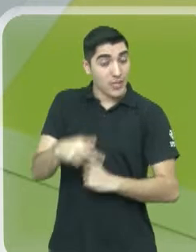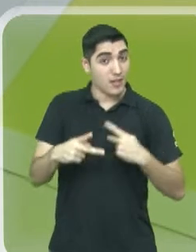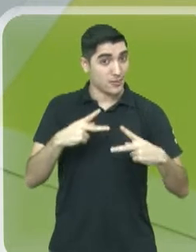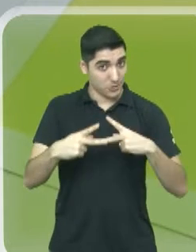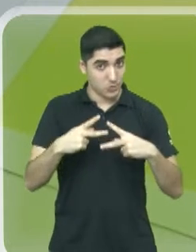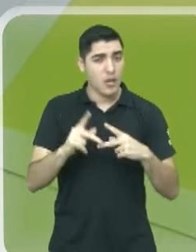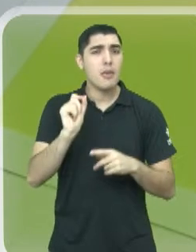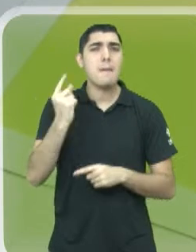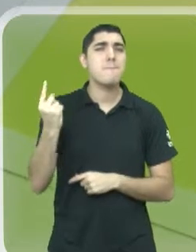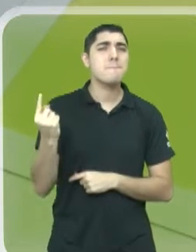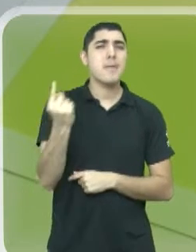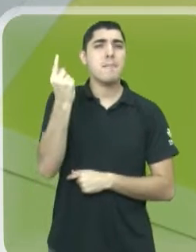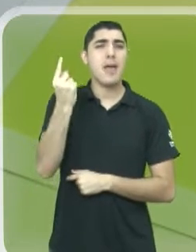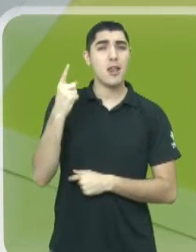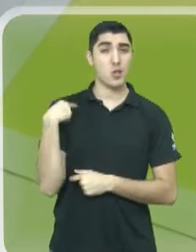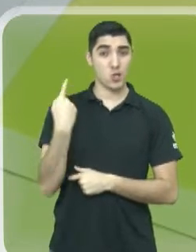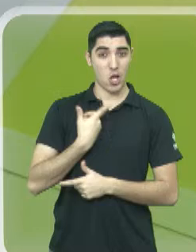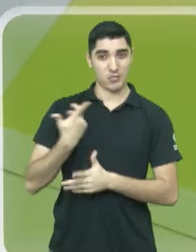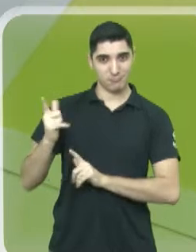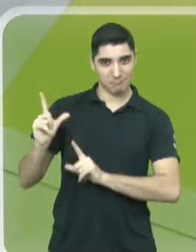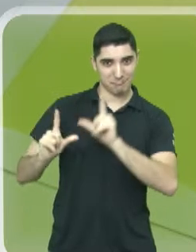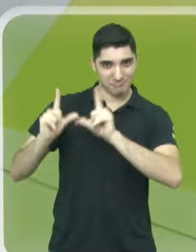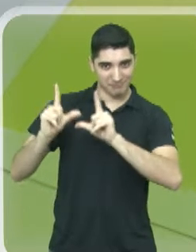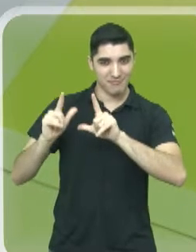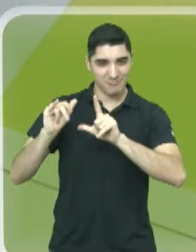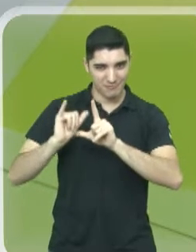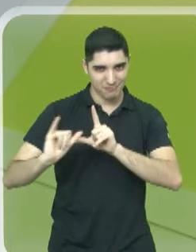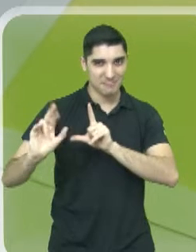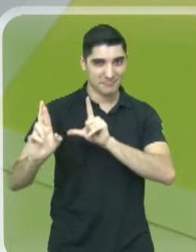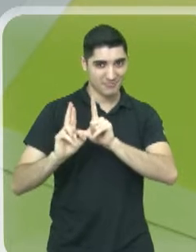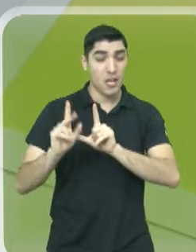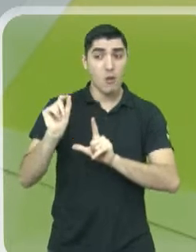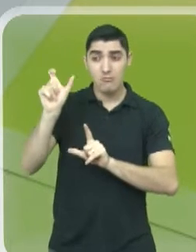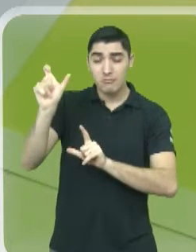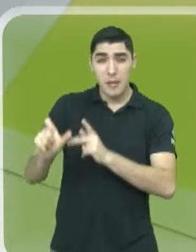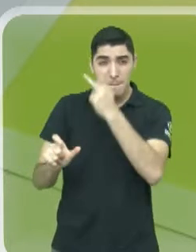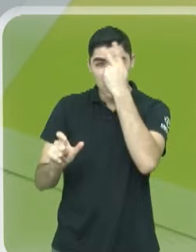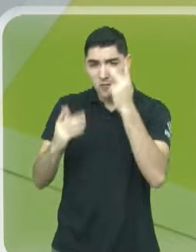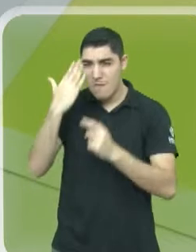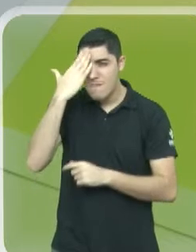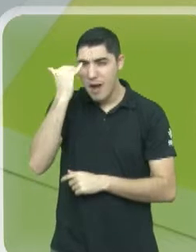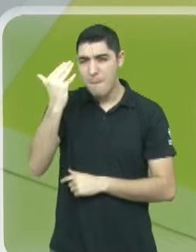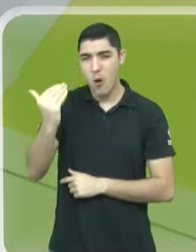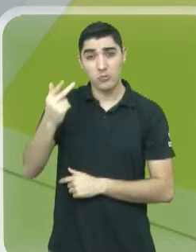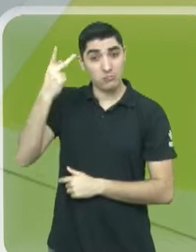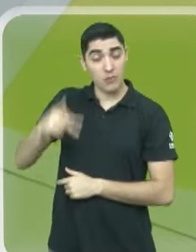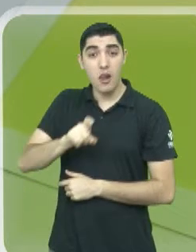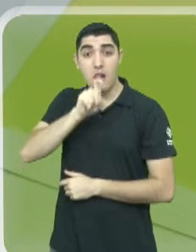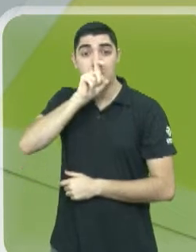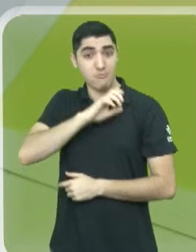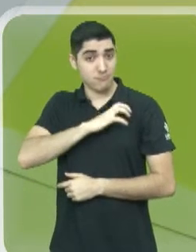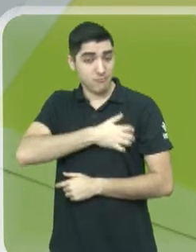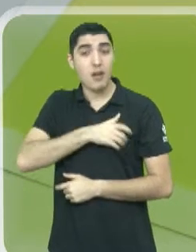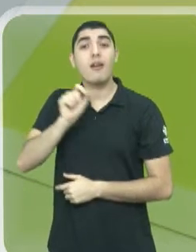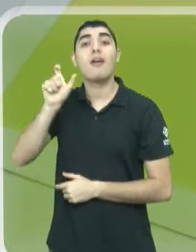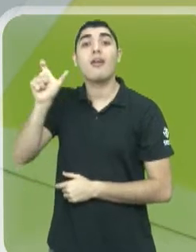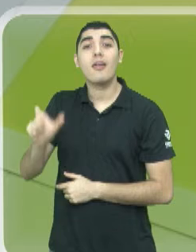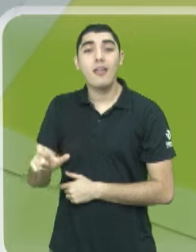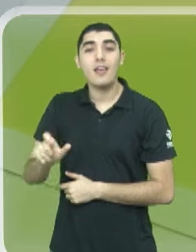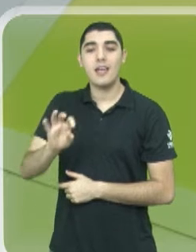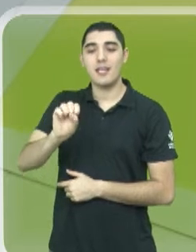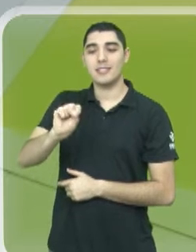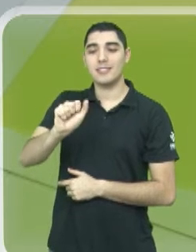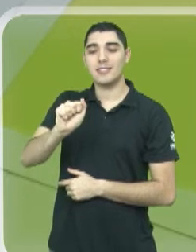o primeiro de tabela do nosso programa será com um dos maiores ídolos da nossa Águia do Vale, o Santiago,